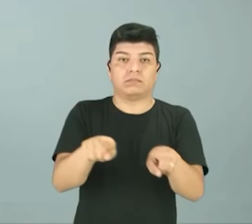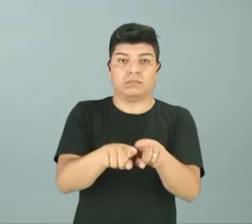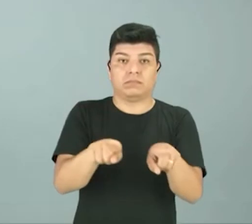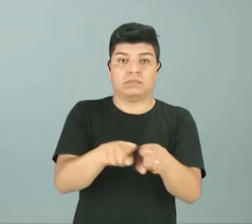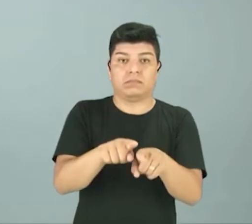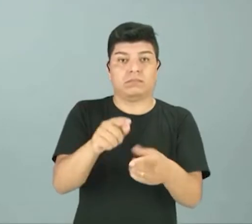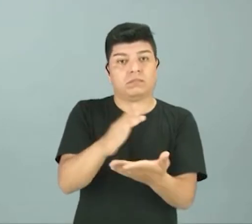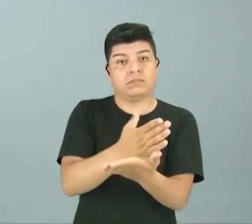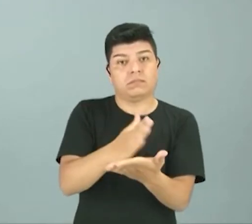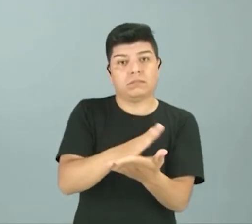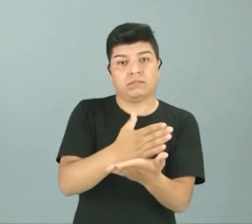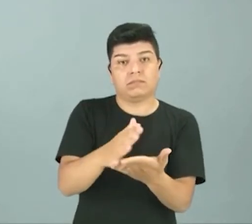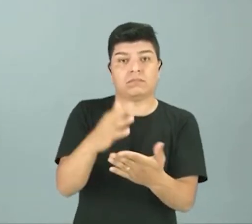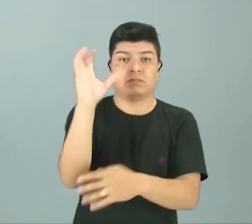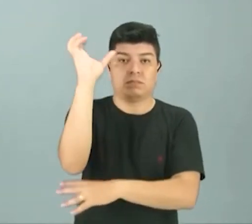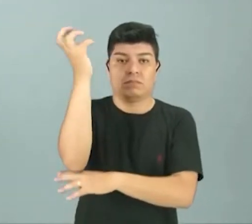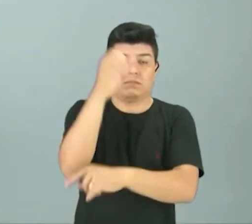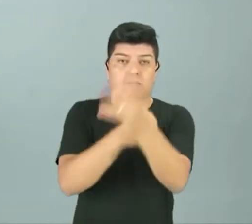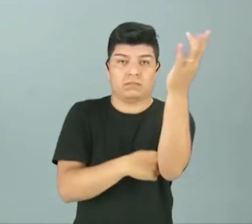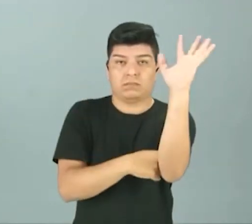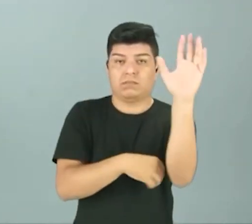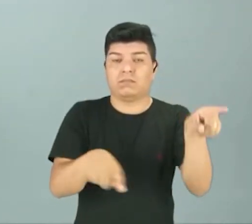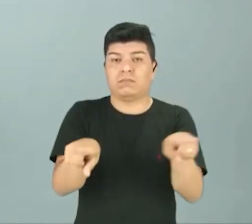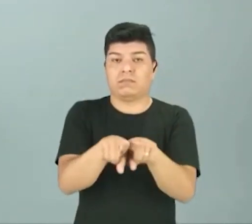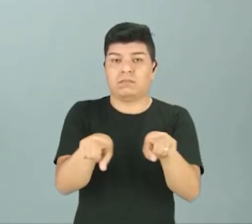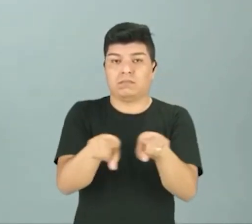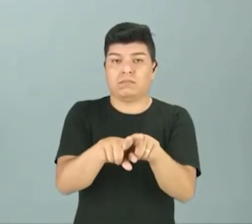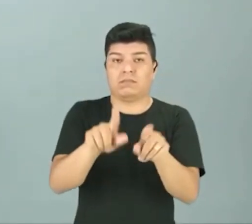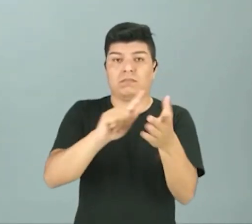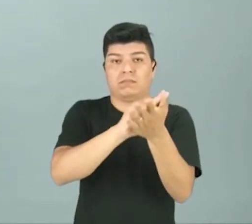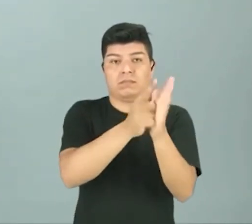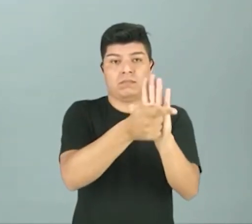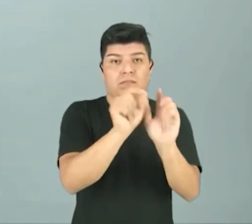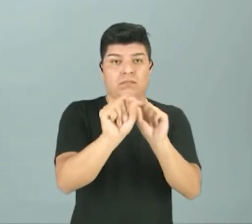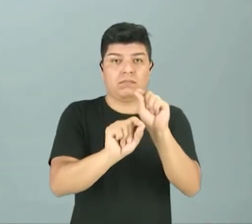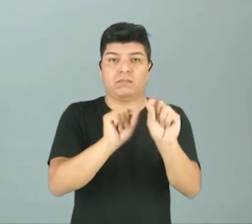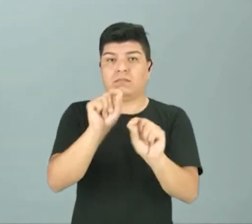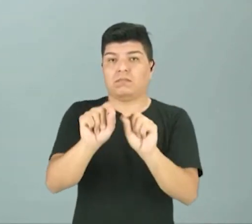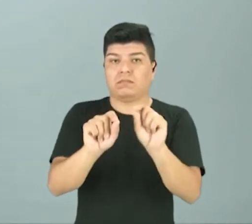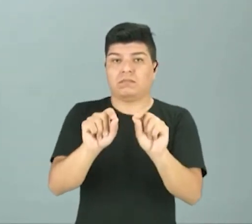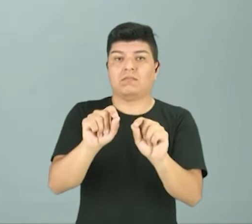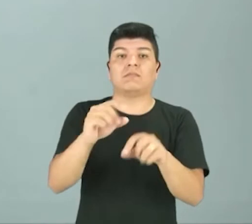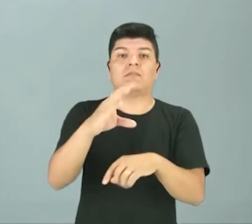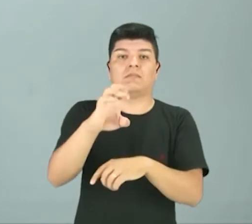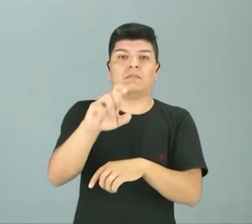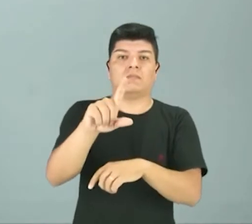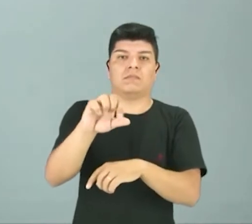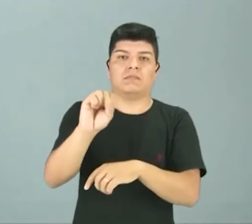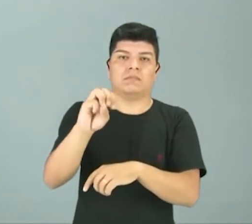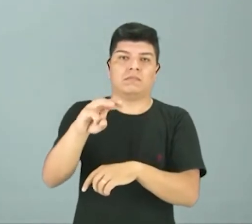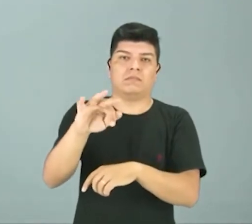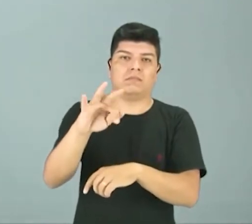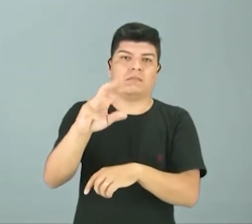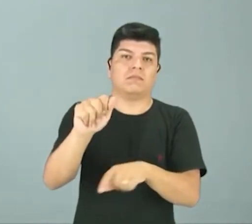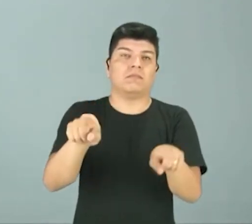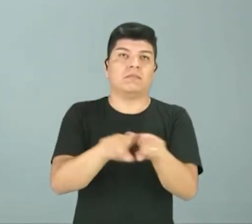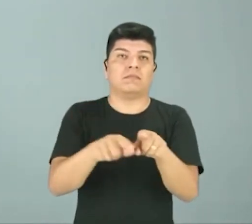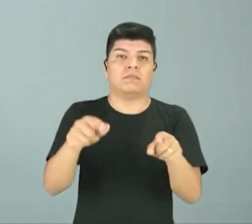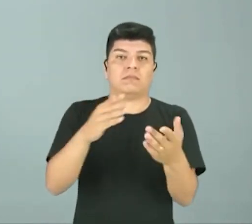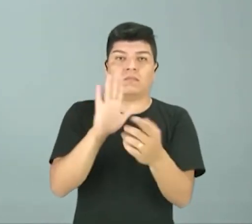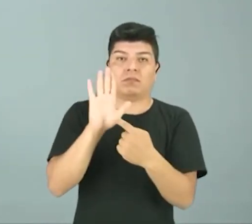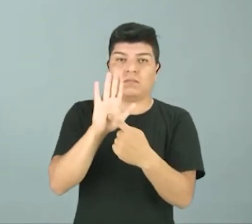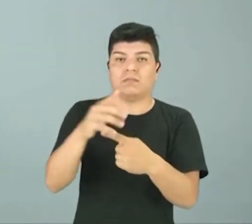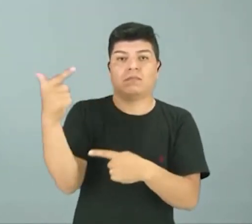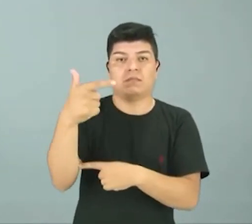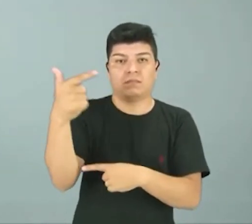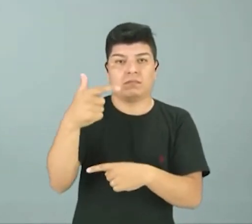algumas monocotiledôneas, principalmente do gênero Dacreácea e Yucca, elas vão apresentar desenvolvimento secundário.